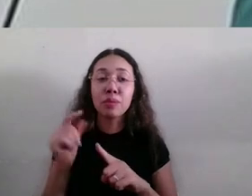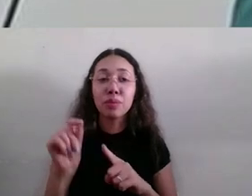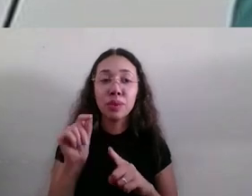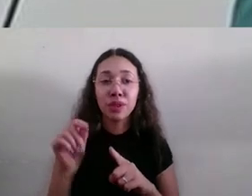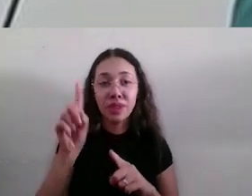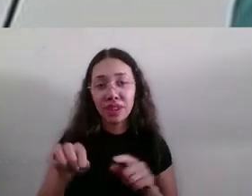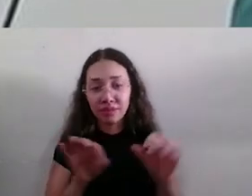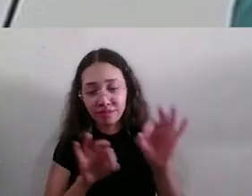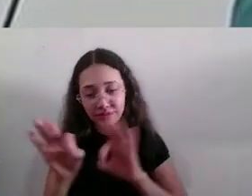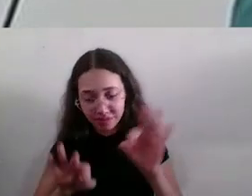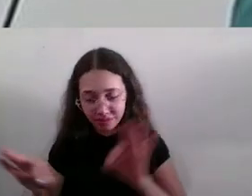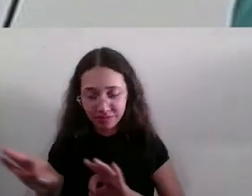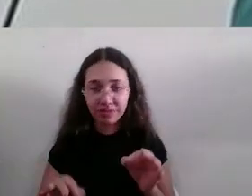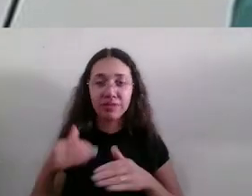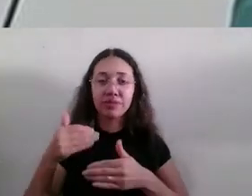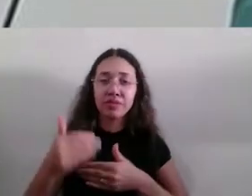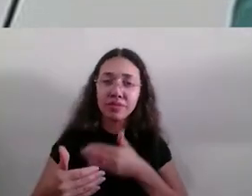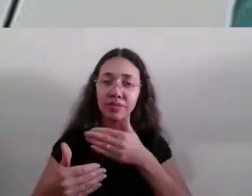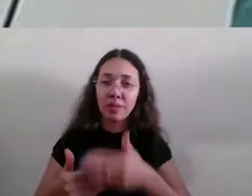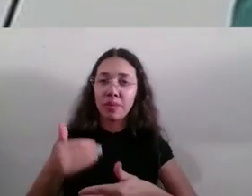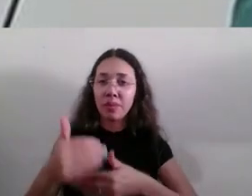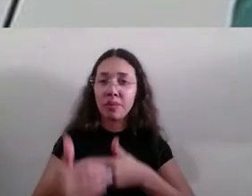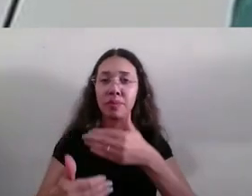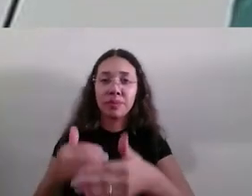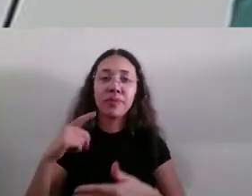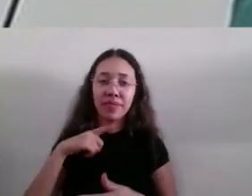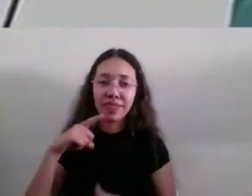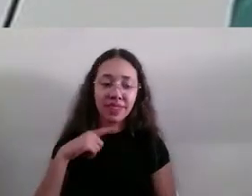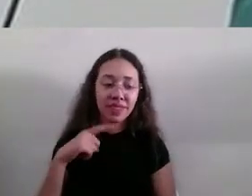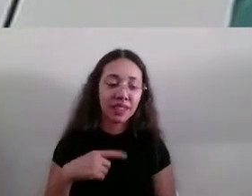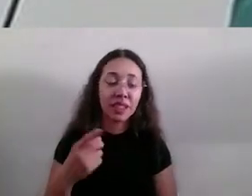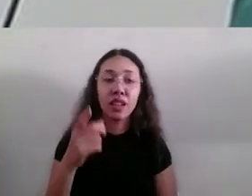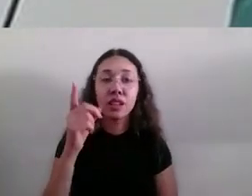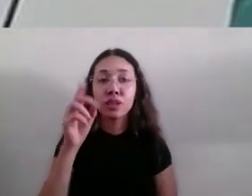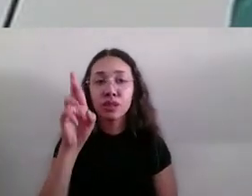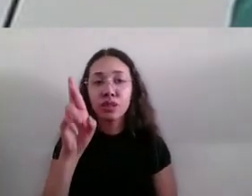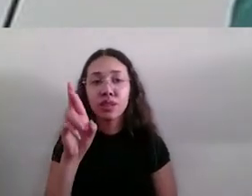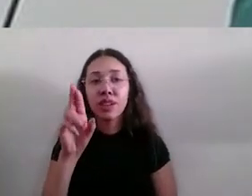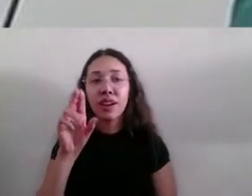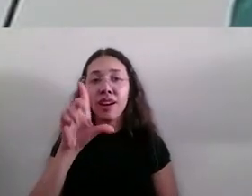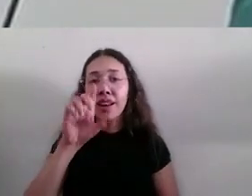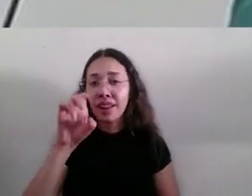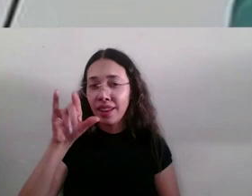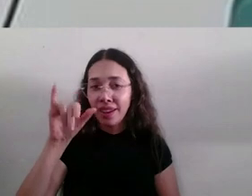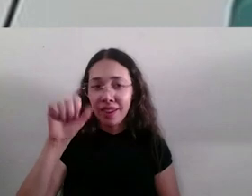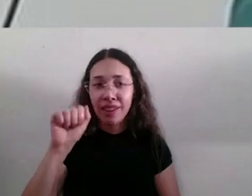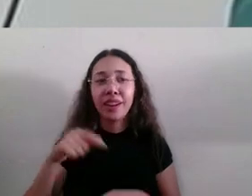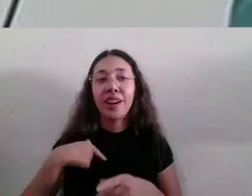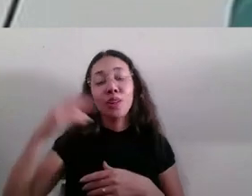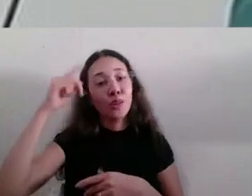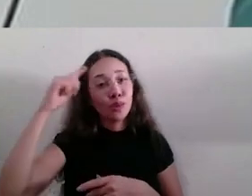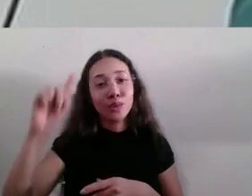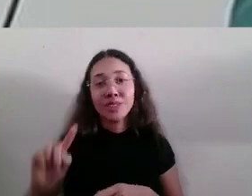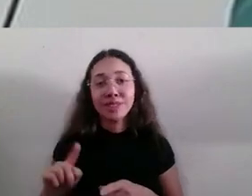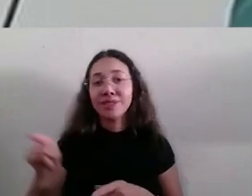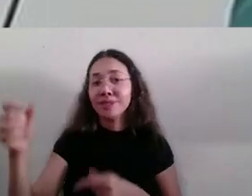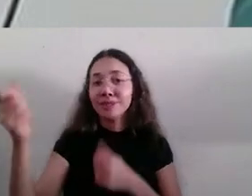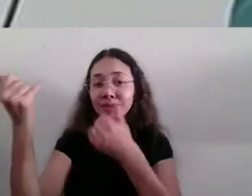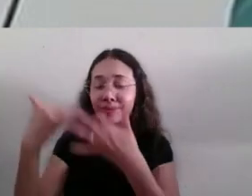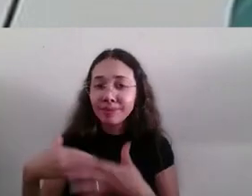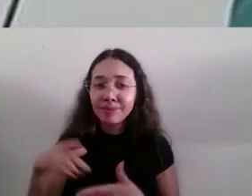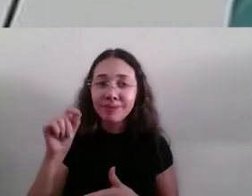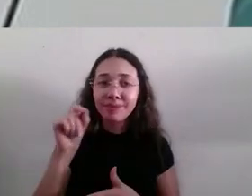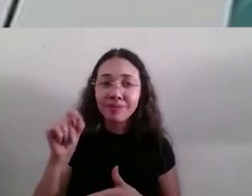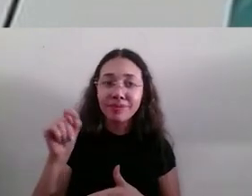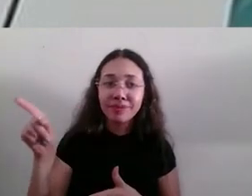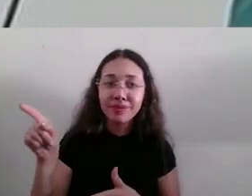na medida em que vai sendo implantado. Doutora Leila, eu não sabia, a senhora falou mais cedo, que é da primeira turma de juizados